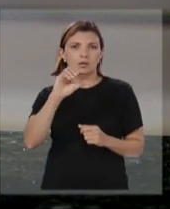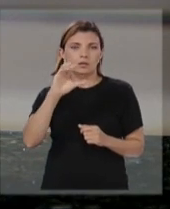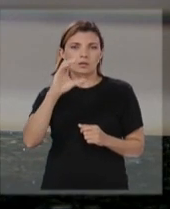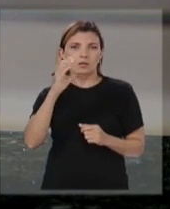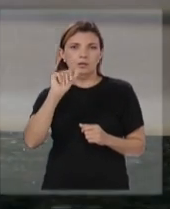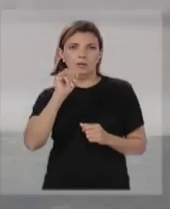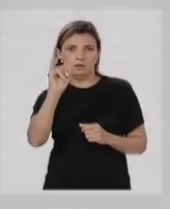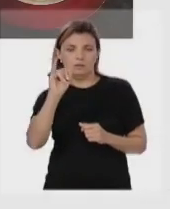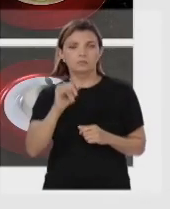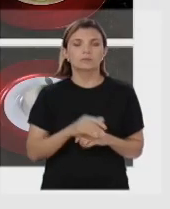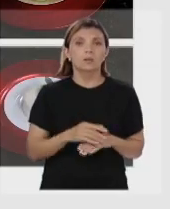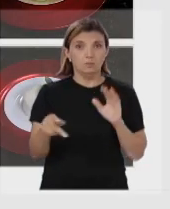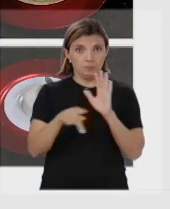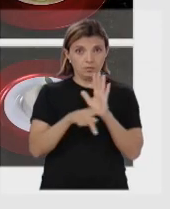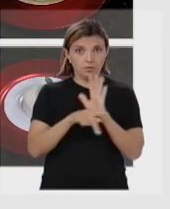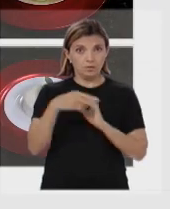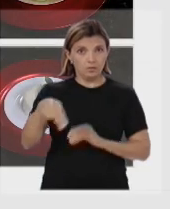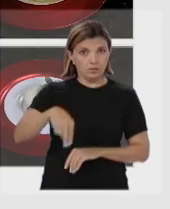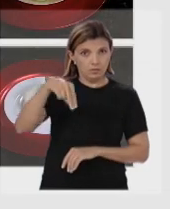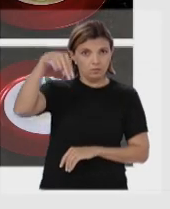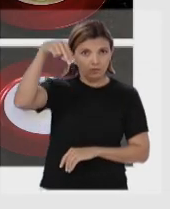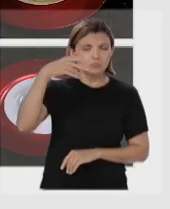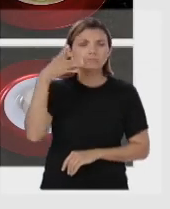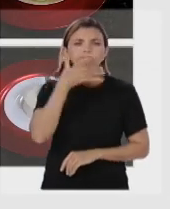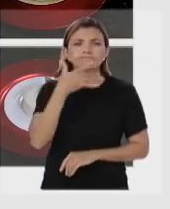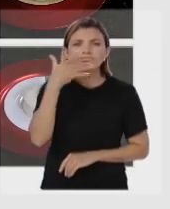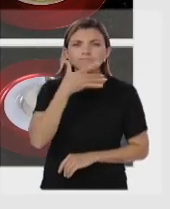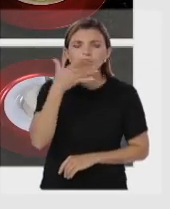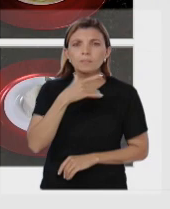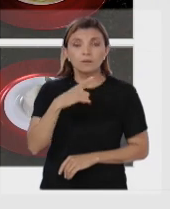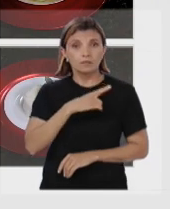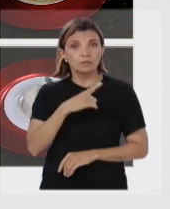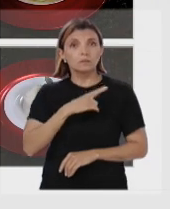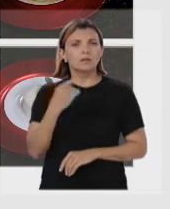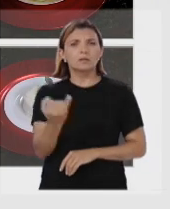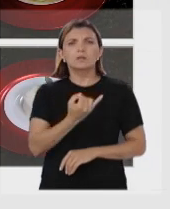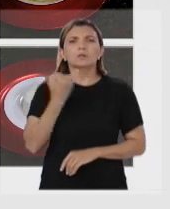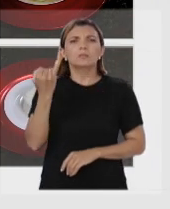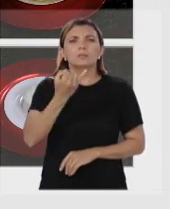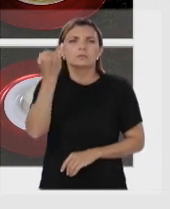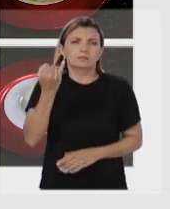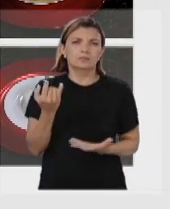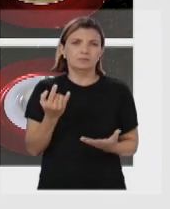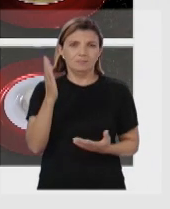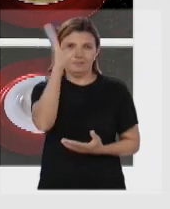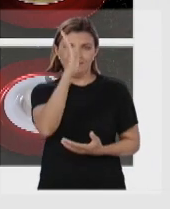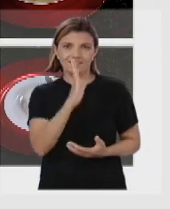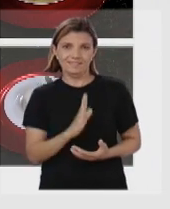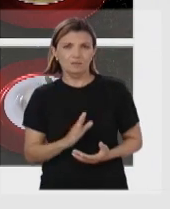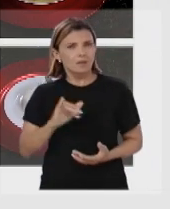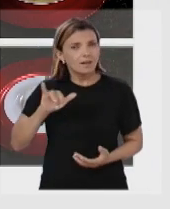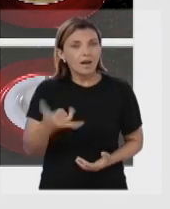suco de açaí. A culinária da região norte, além de deliciosa, pode ser considerada a